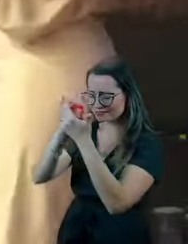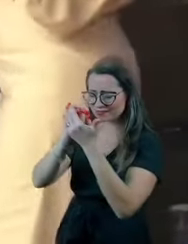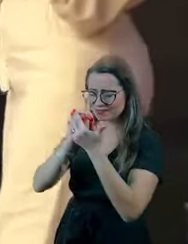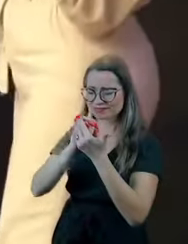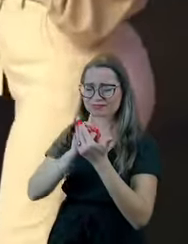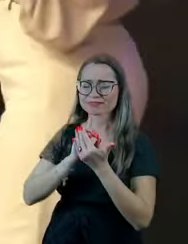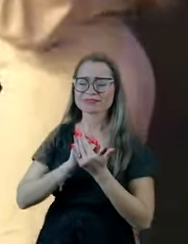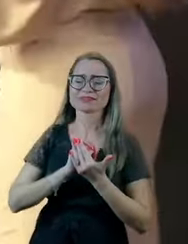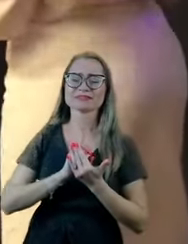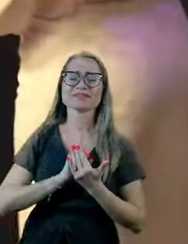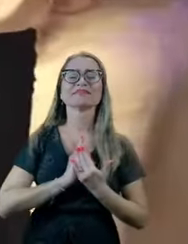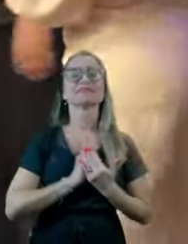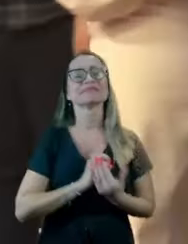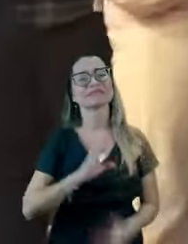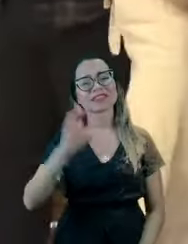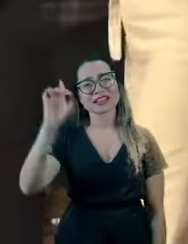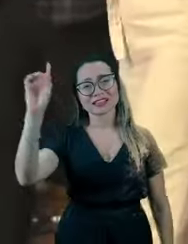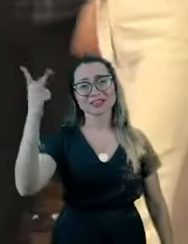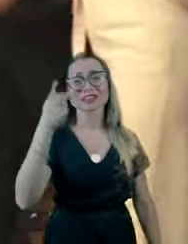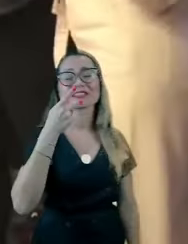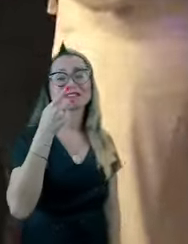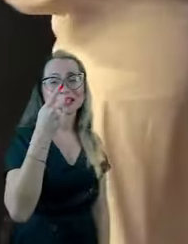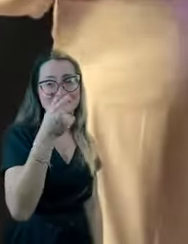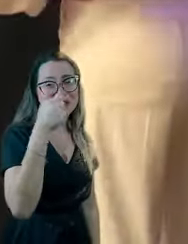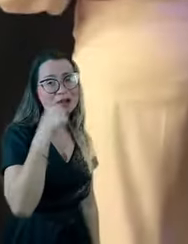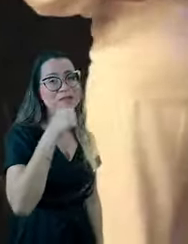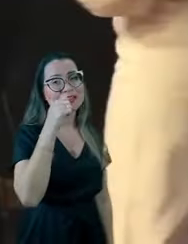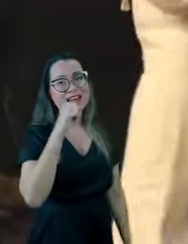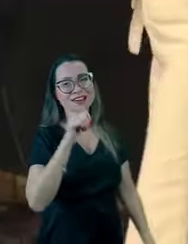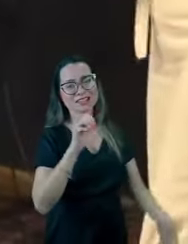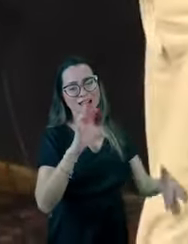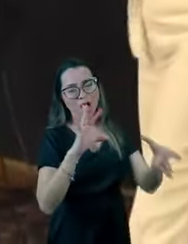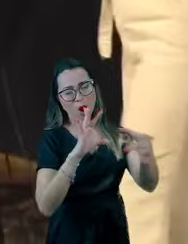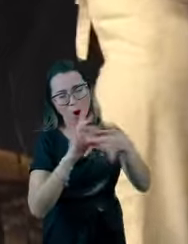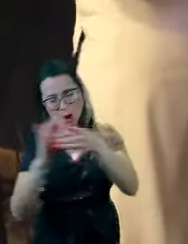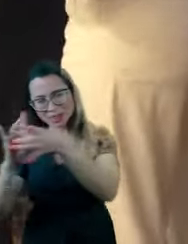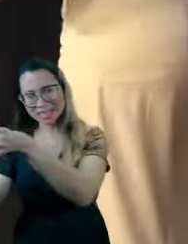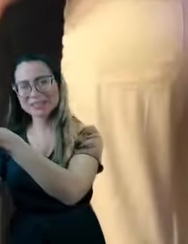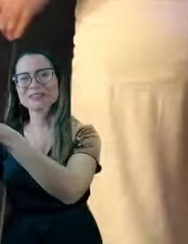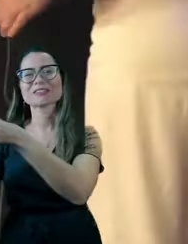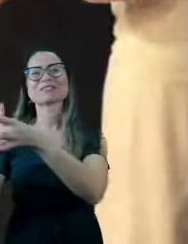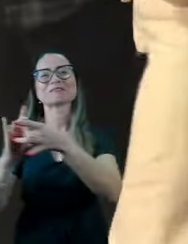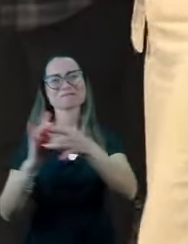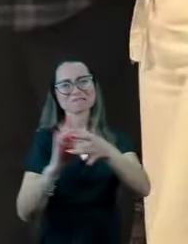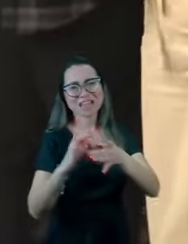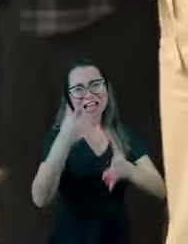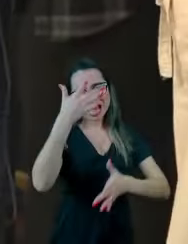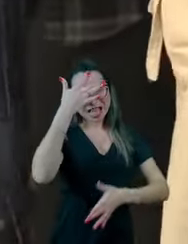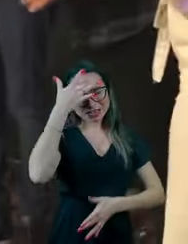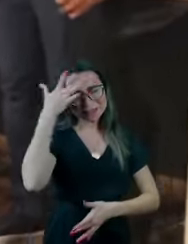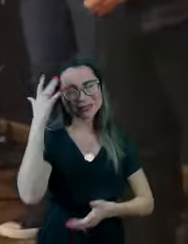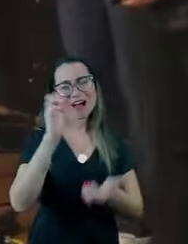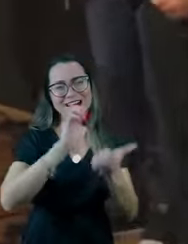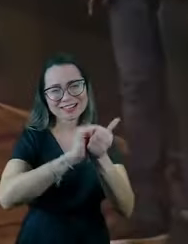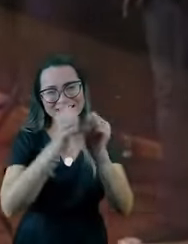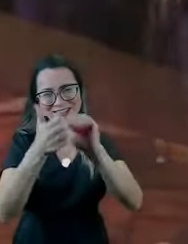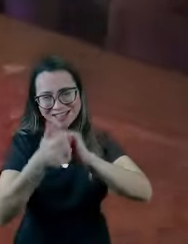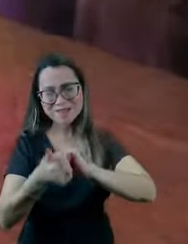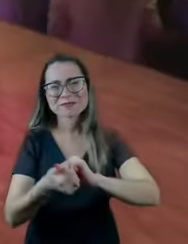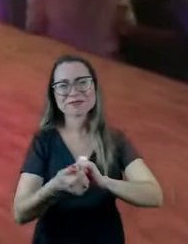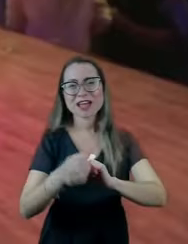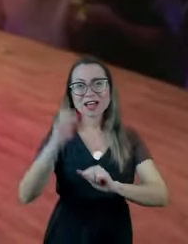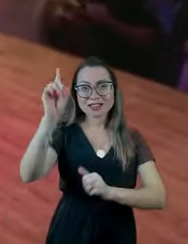falando com as mulheres conectoras, adaptadoras aqui nessa noite. Deus está levantando você.